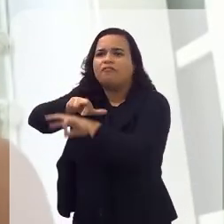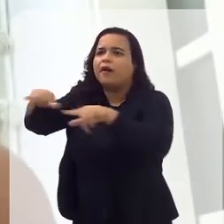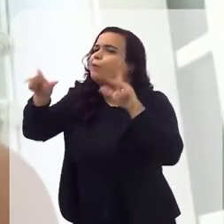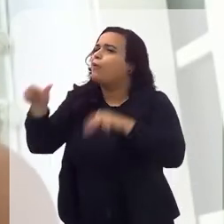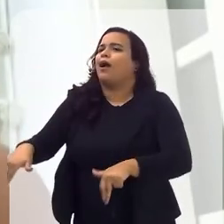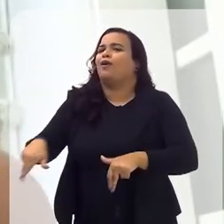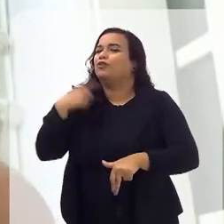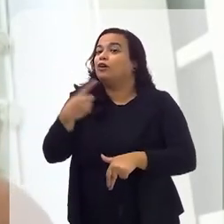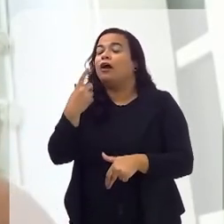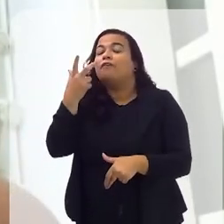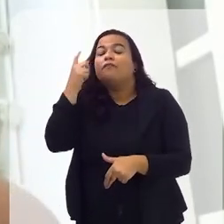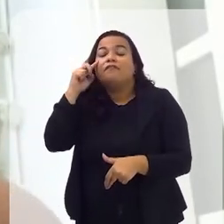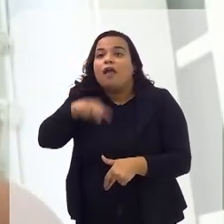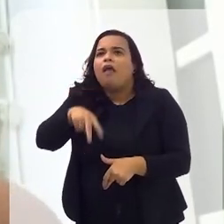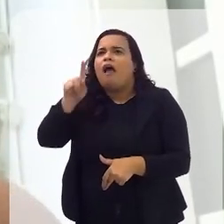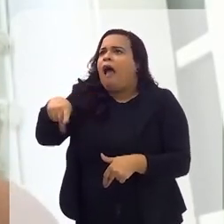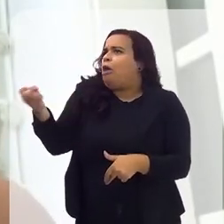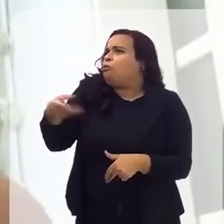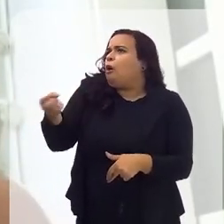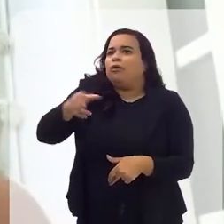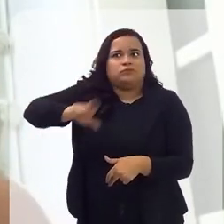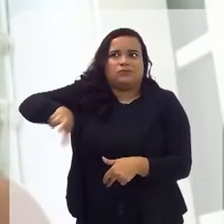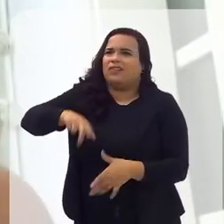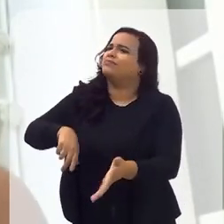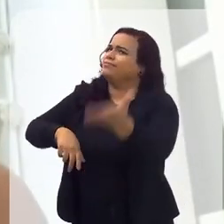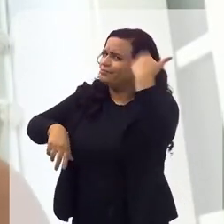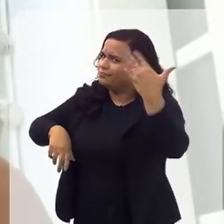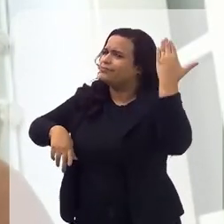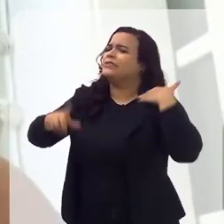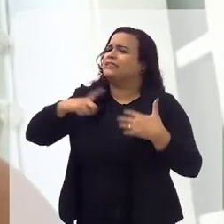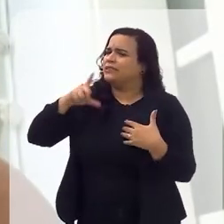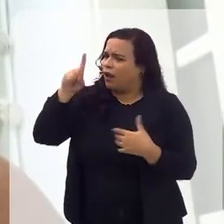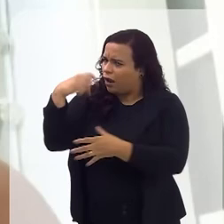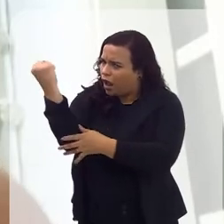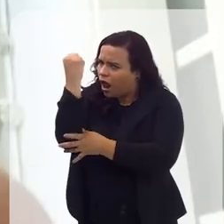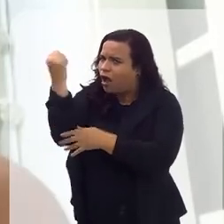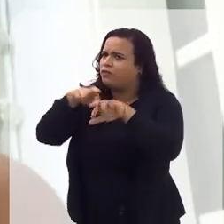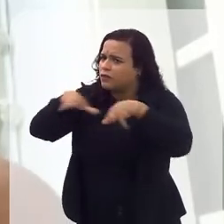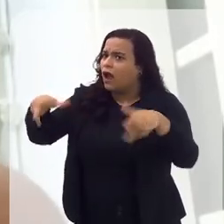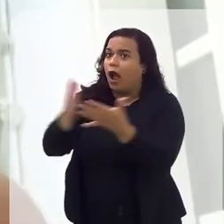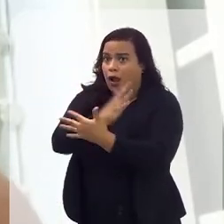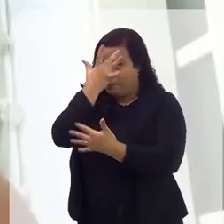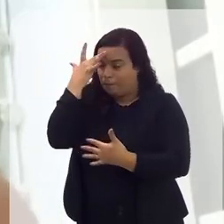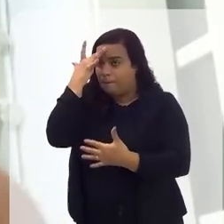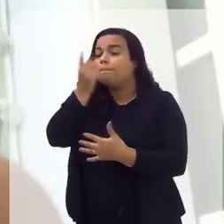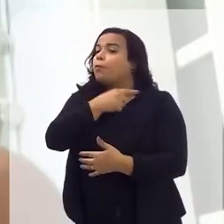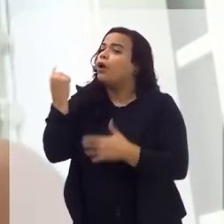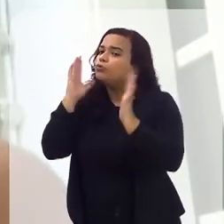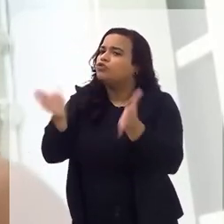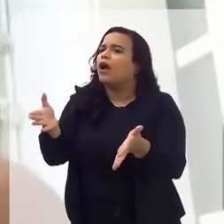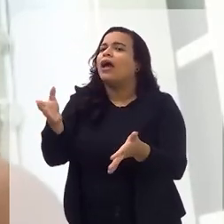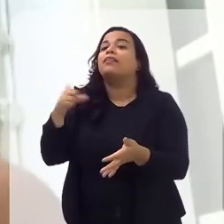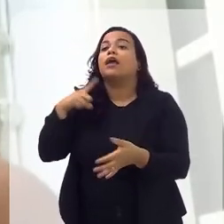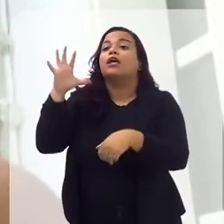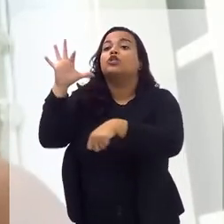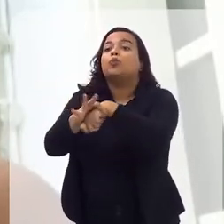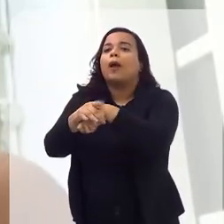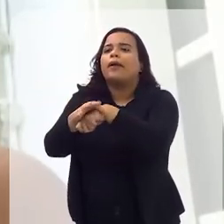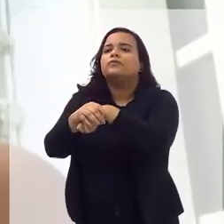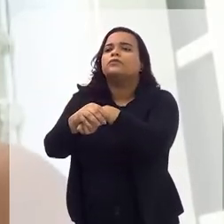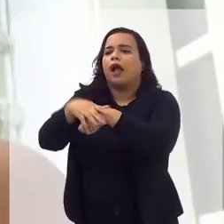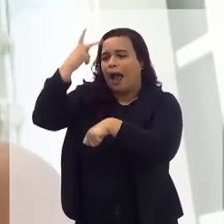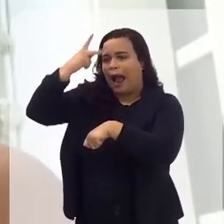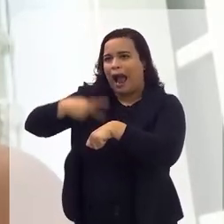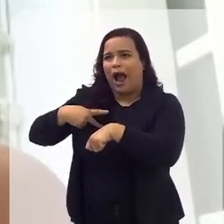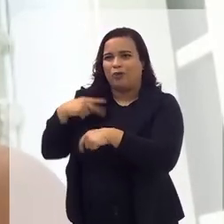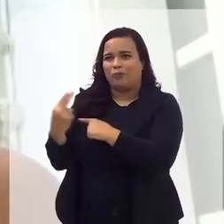Então, a gente vê que não é nada recente, né? E que são questões muito graves, assim. Pessoas que já morreram, por exemplo, quem tem doença autoimune, se uma mulher